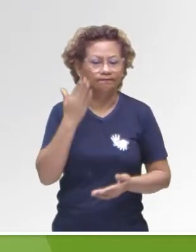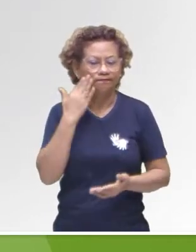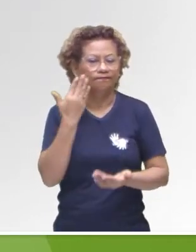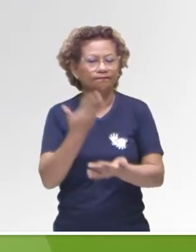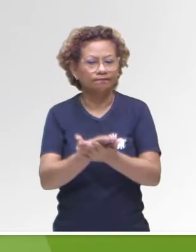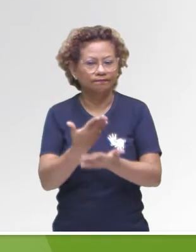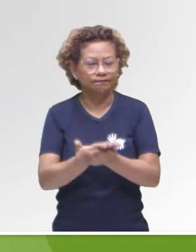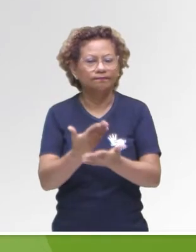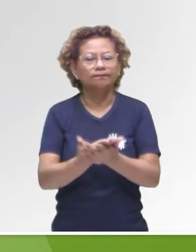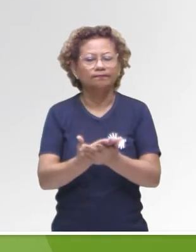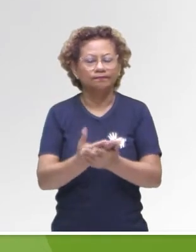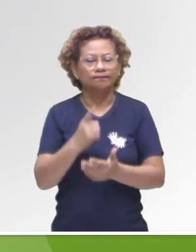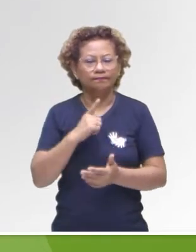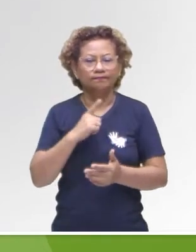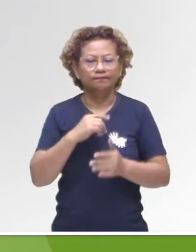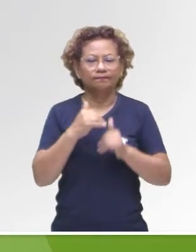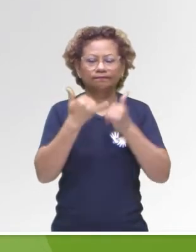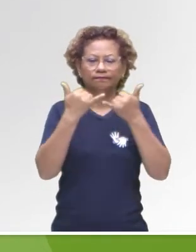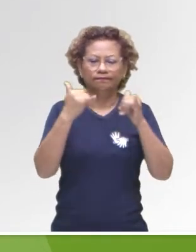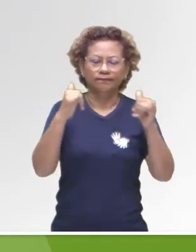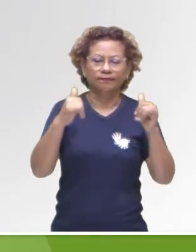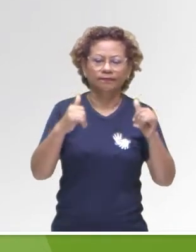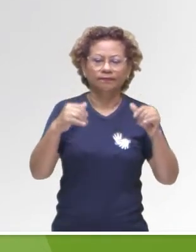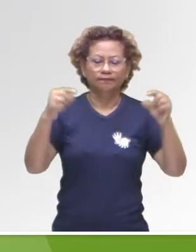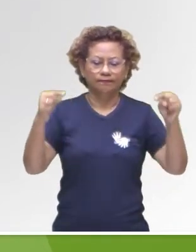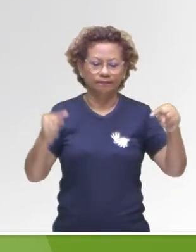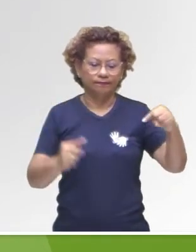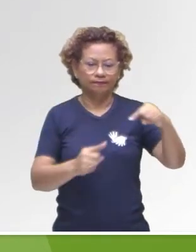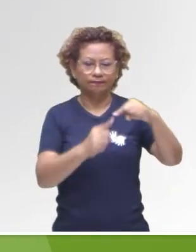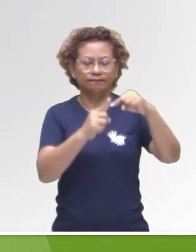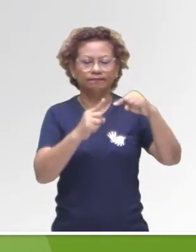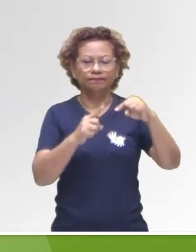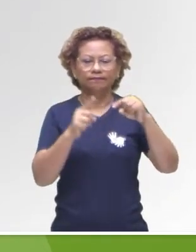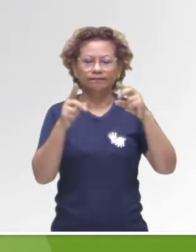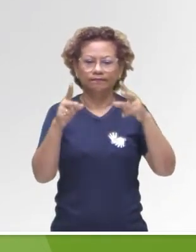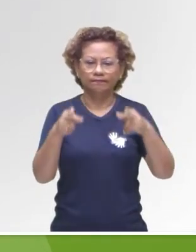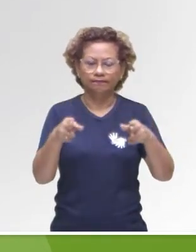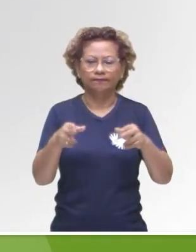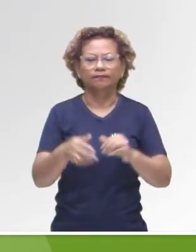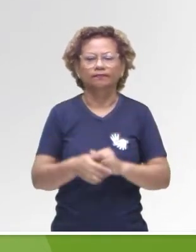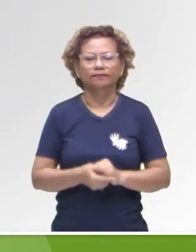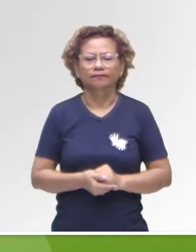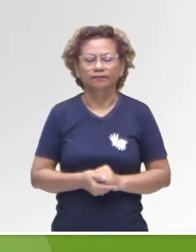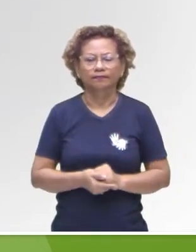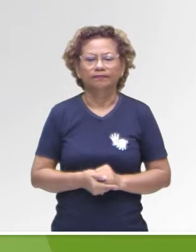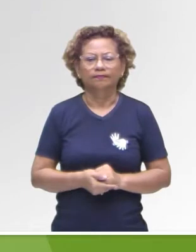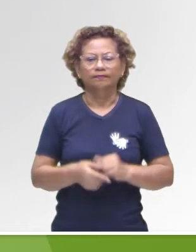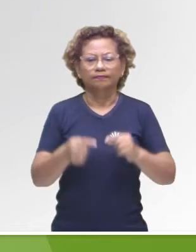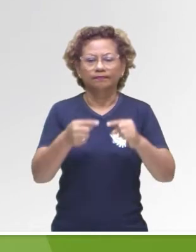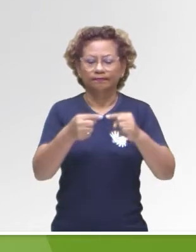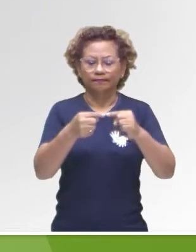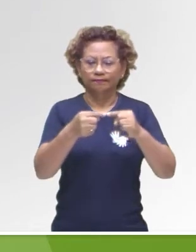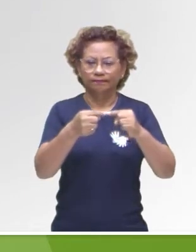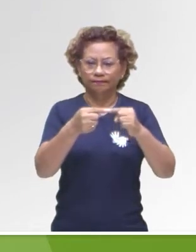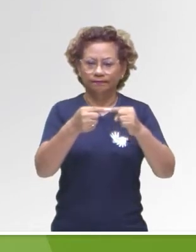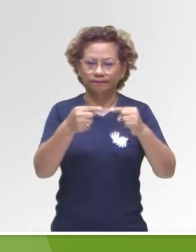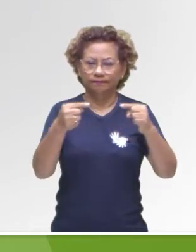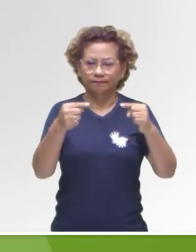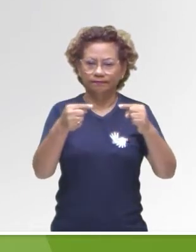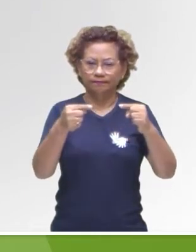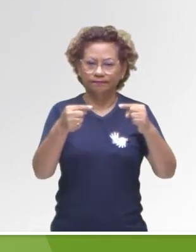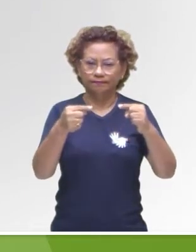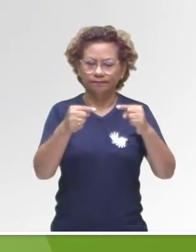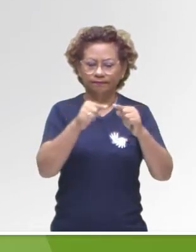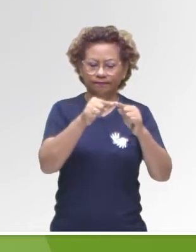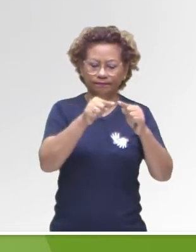elétrico onde todos os pontos apresentam o mesmo potencial elétrico, ou seja, suas linhas de força são sempre